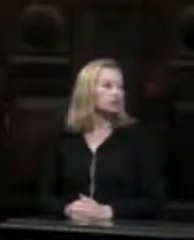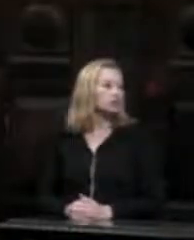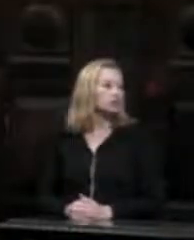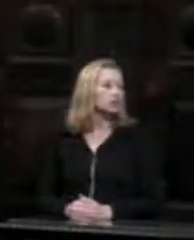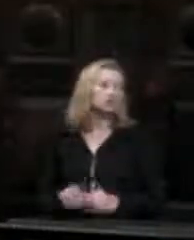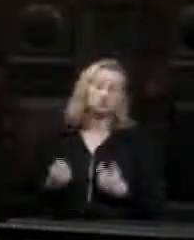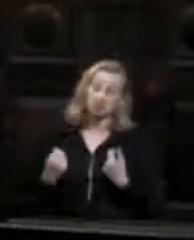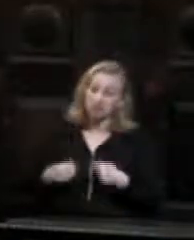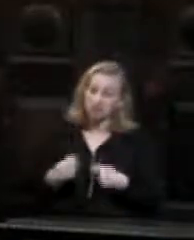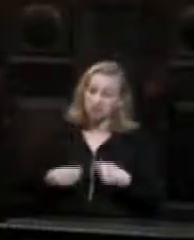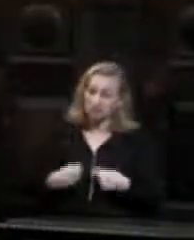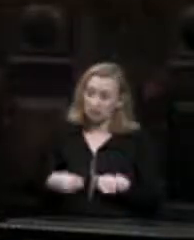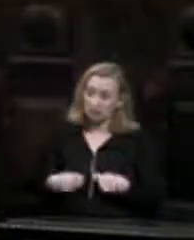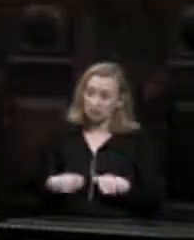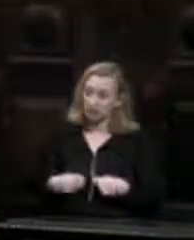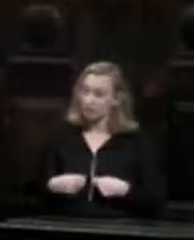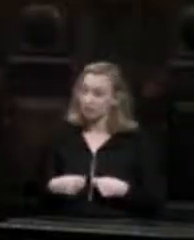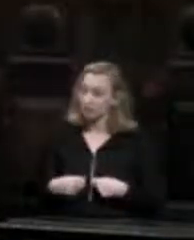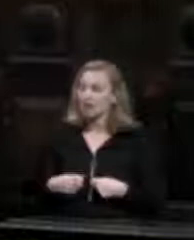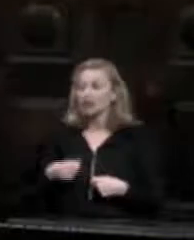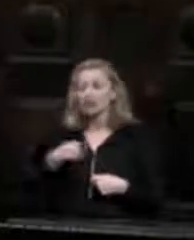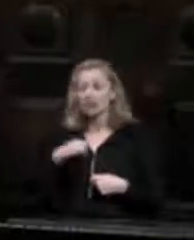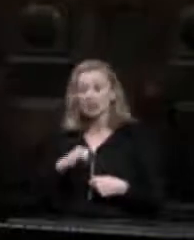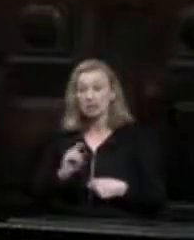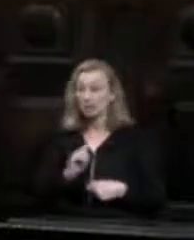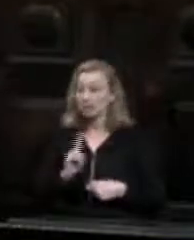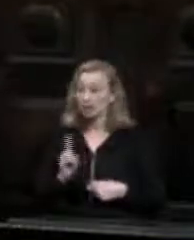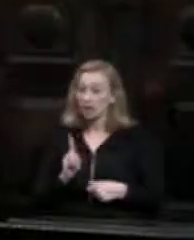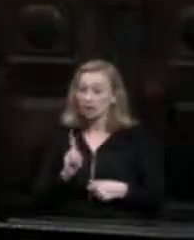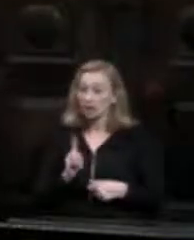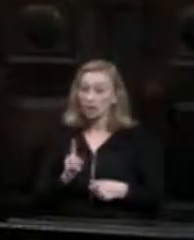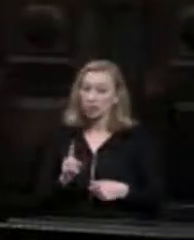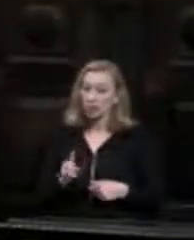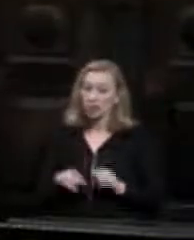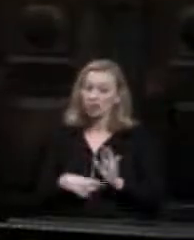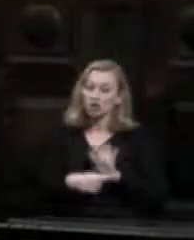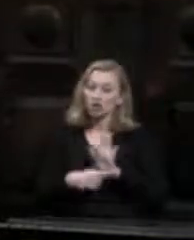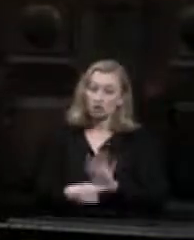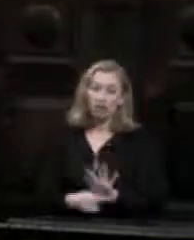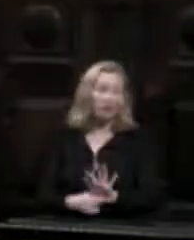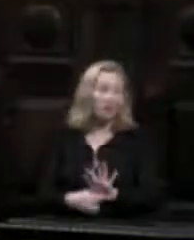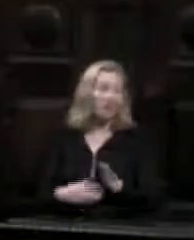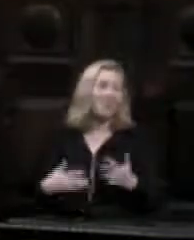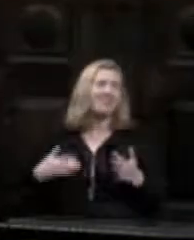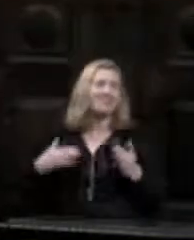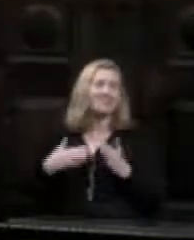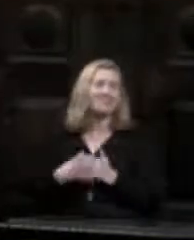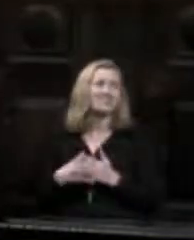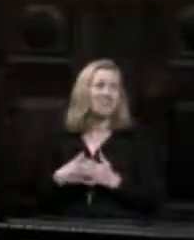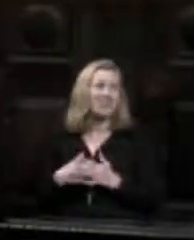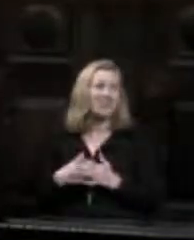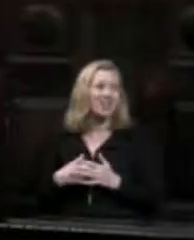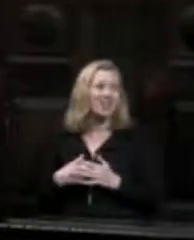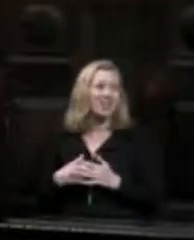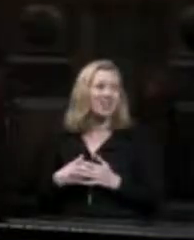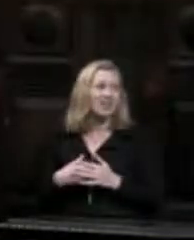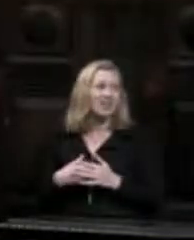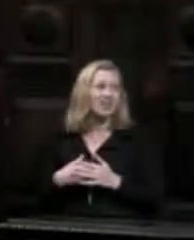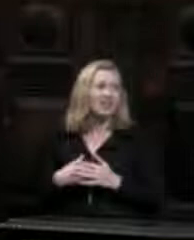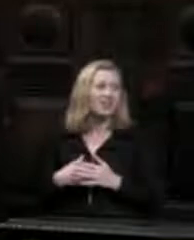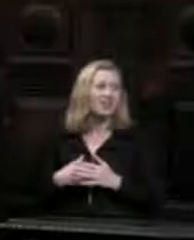Se não for tomado as devidas providências, daqui a pouco, até a